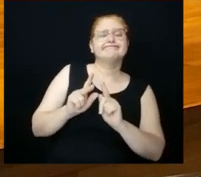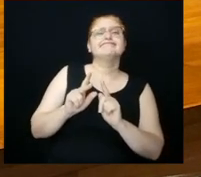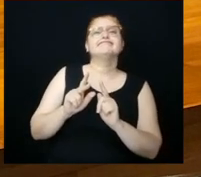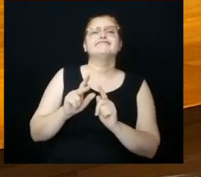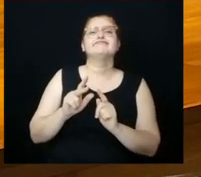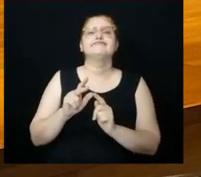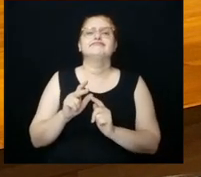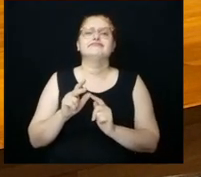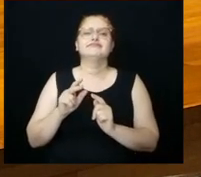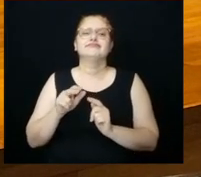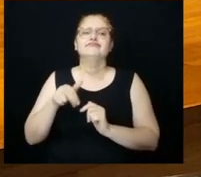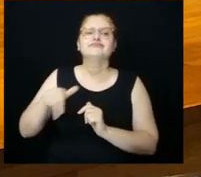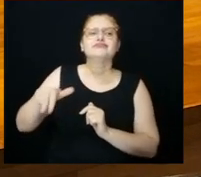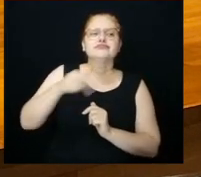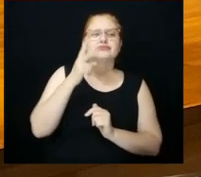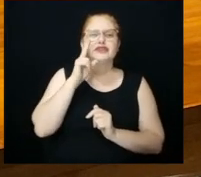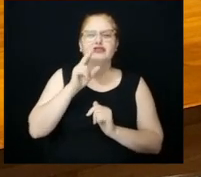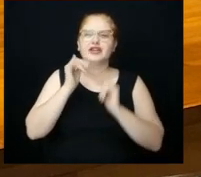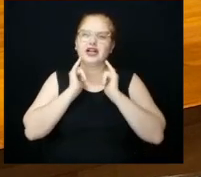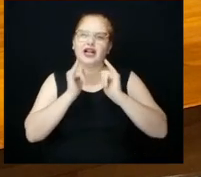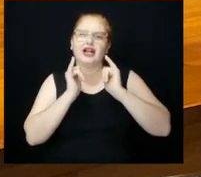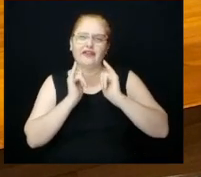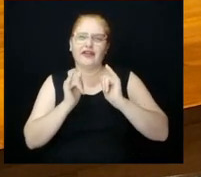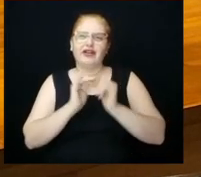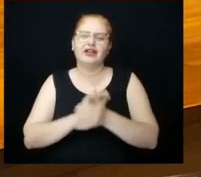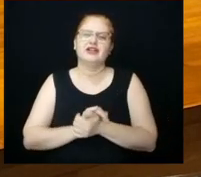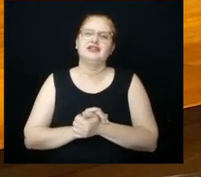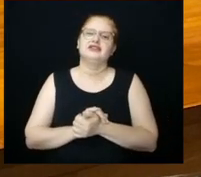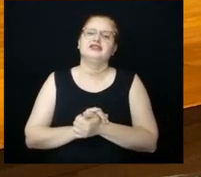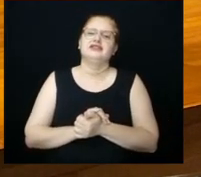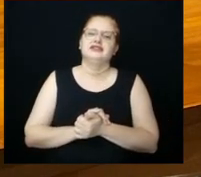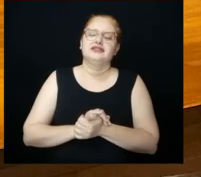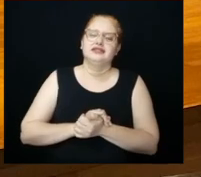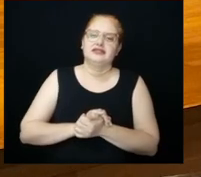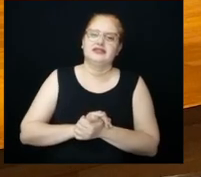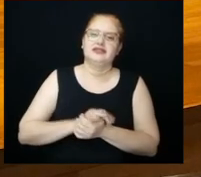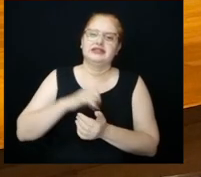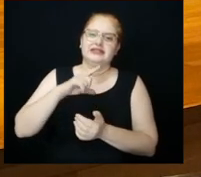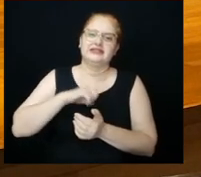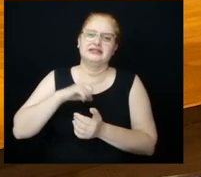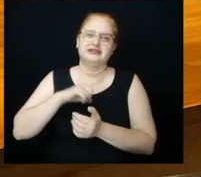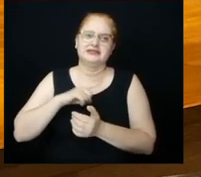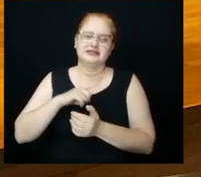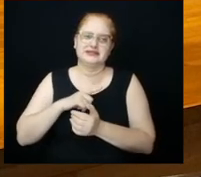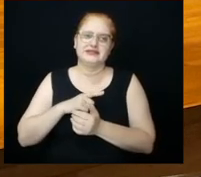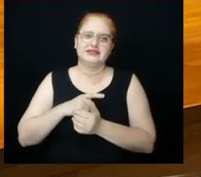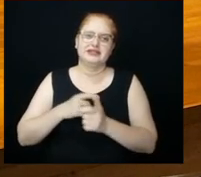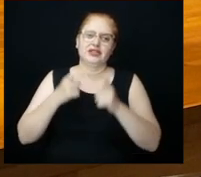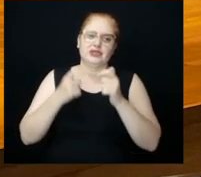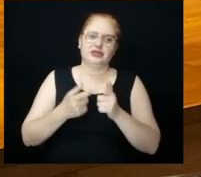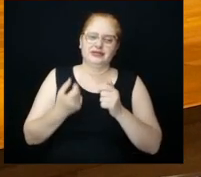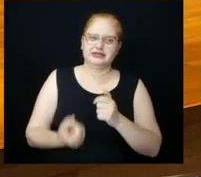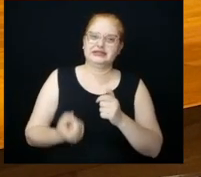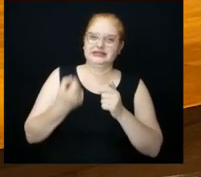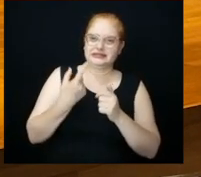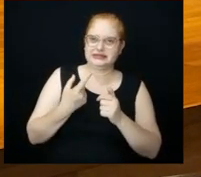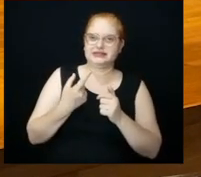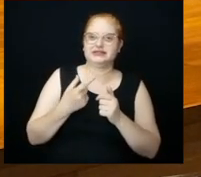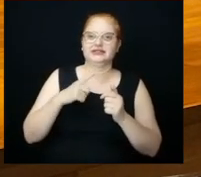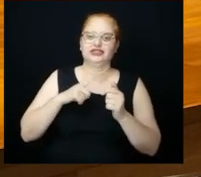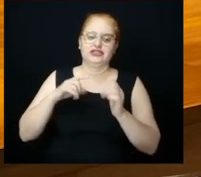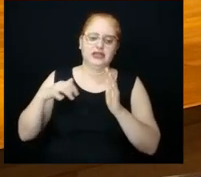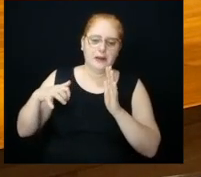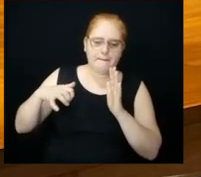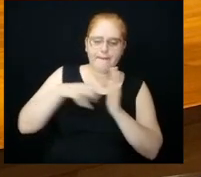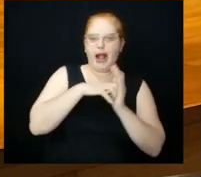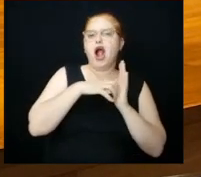do machimbom. O veículo se despistara. Ficara meio atravessado na rodovia. A dianteira estava amassada de encontro